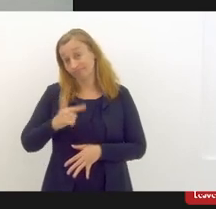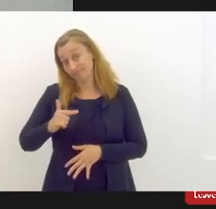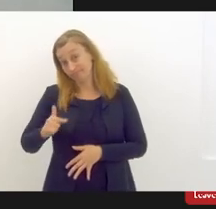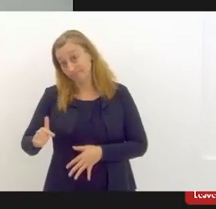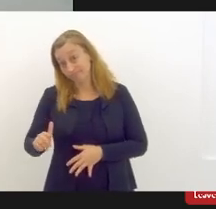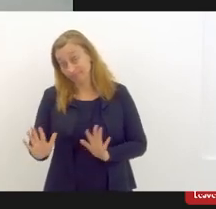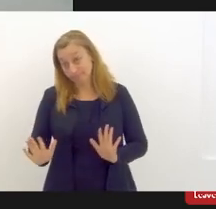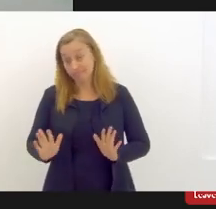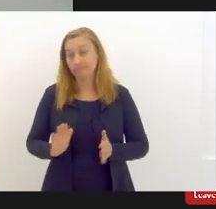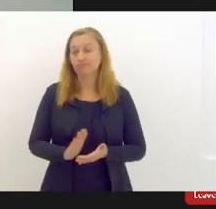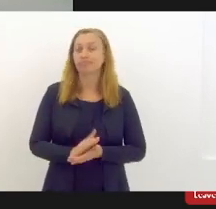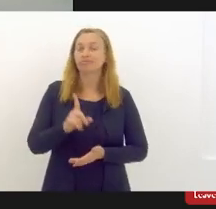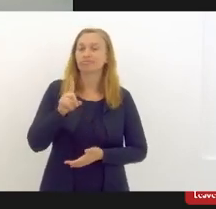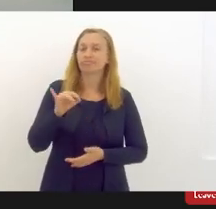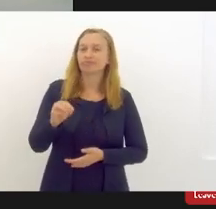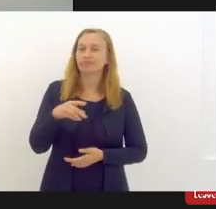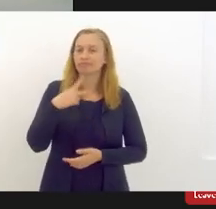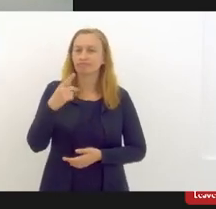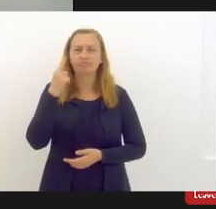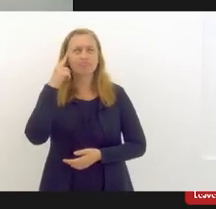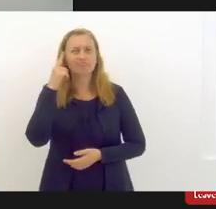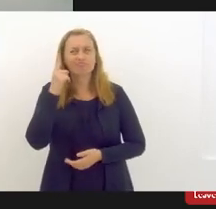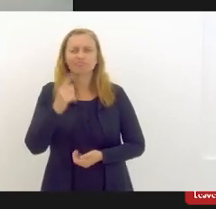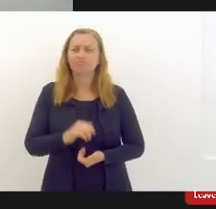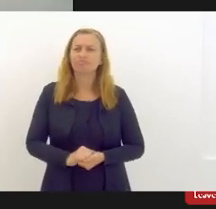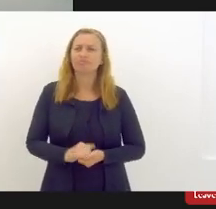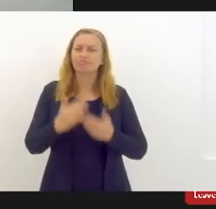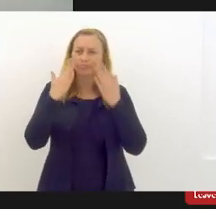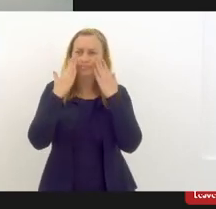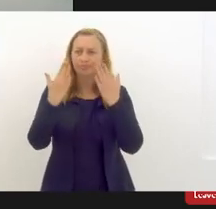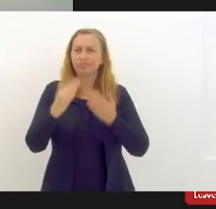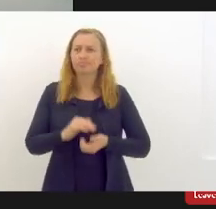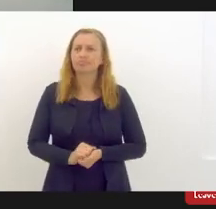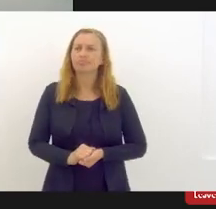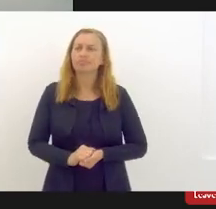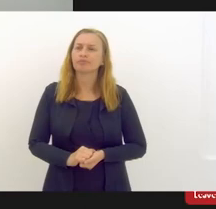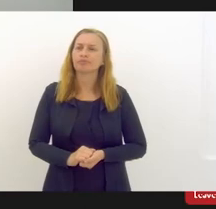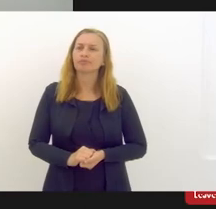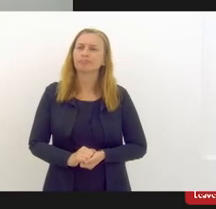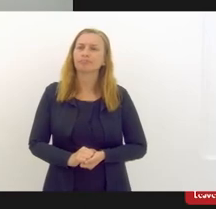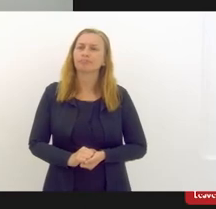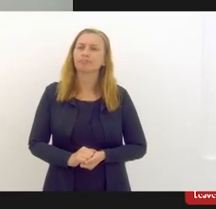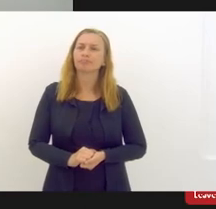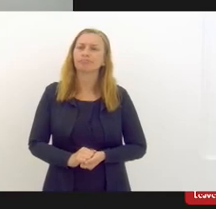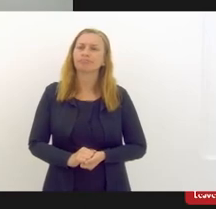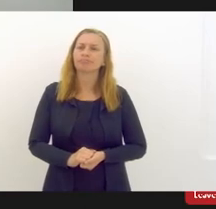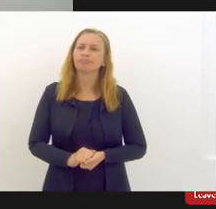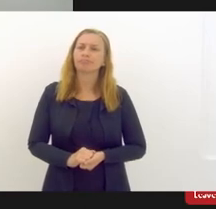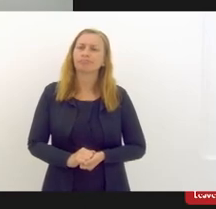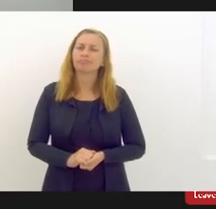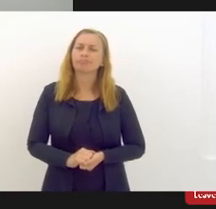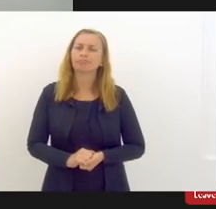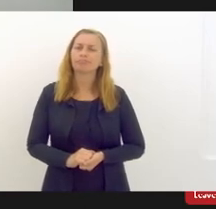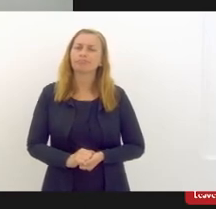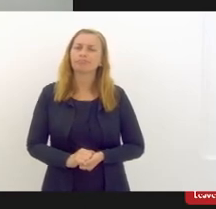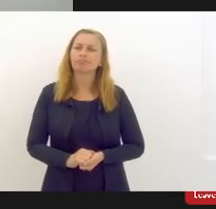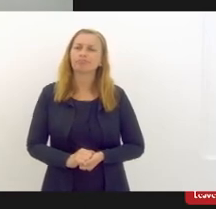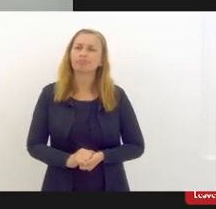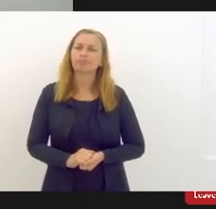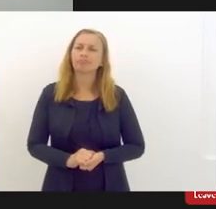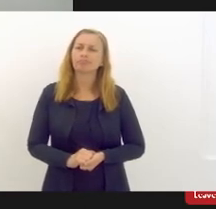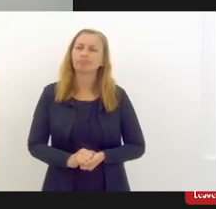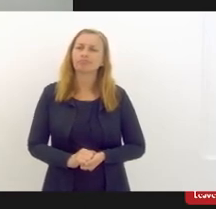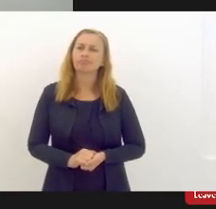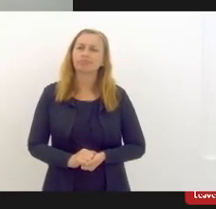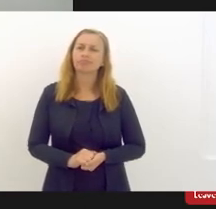que o Diogo estava falando, eu estava pensando quando estava vendo a apresentação, vendo a apresentação do senhor, que